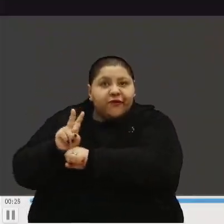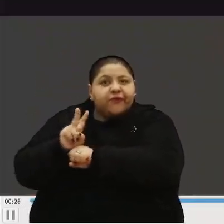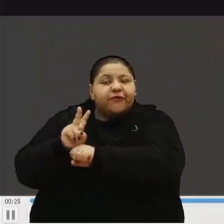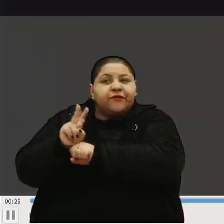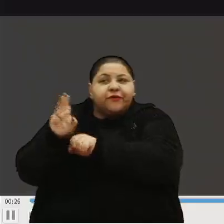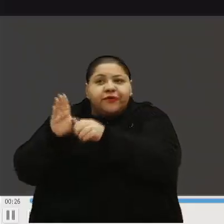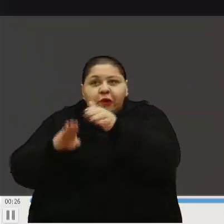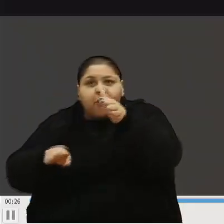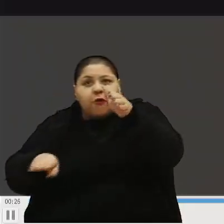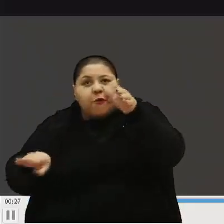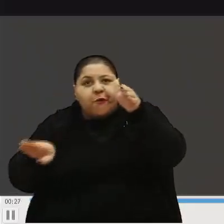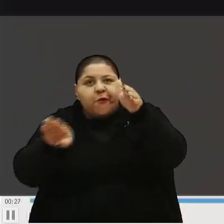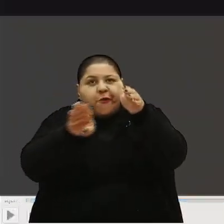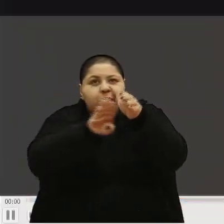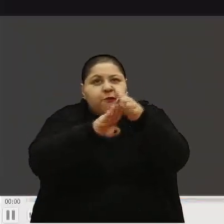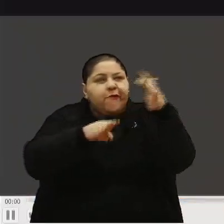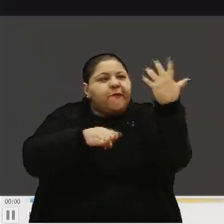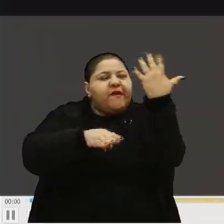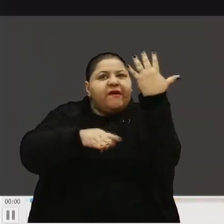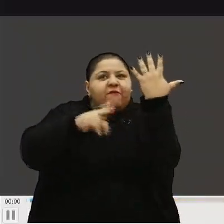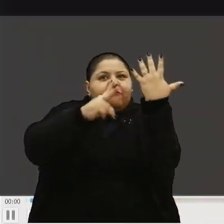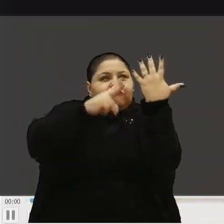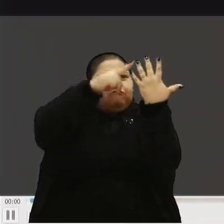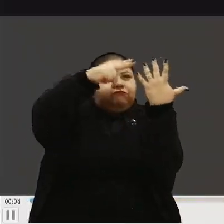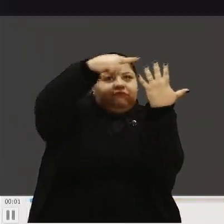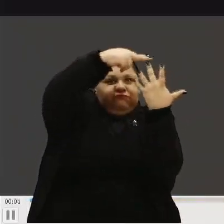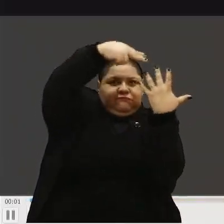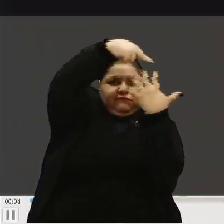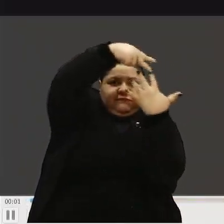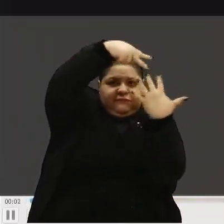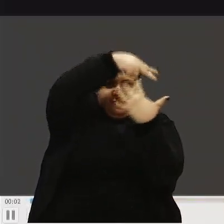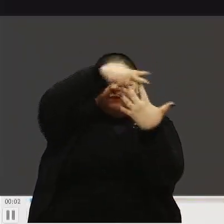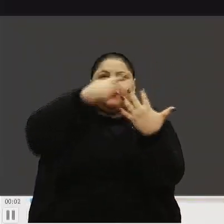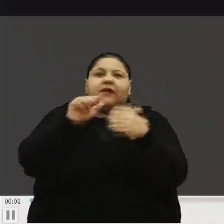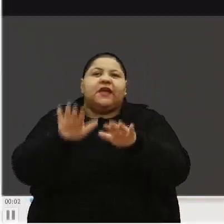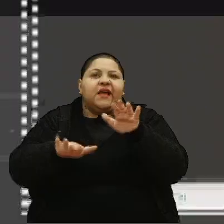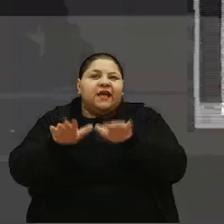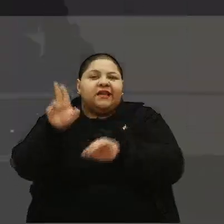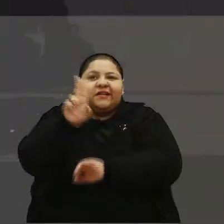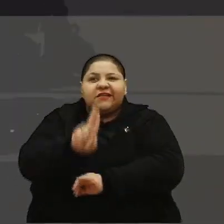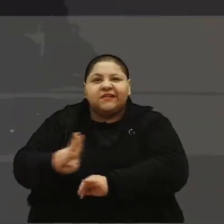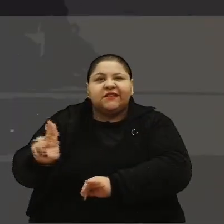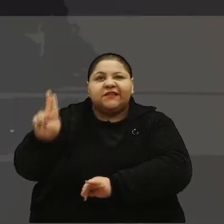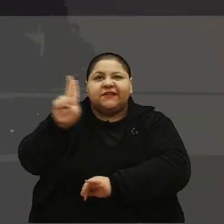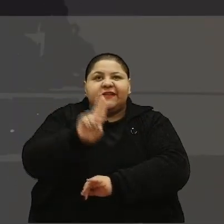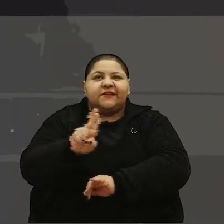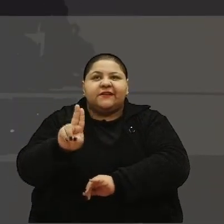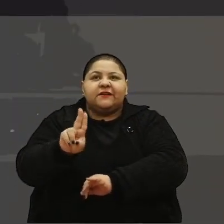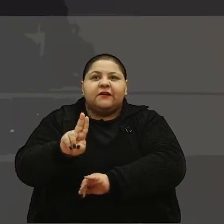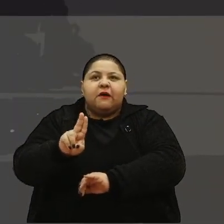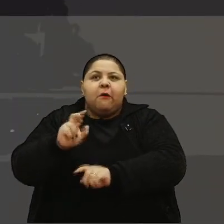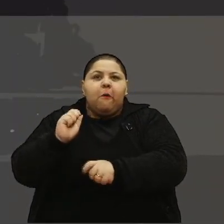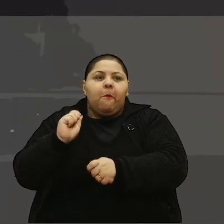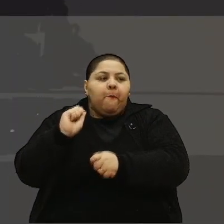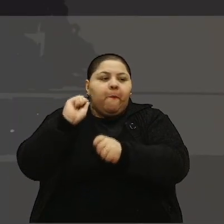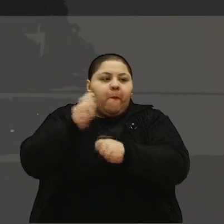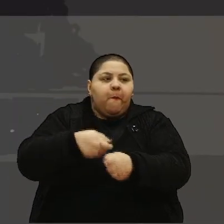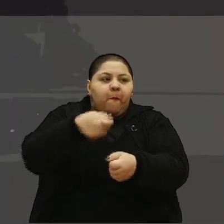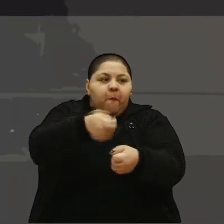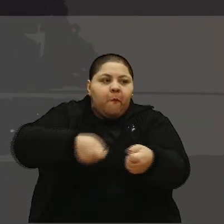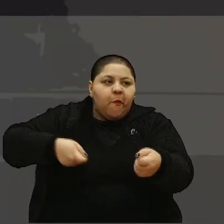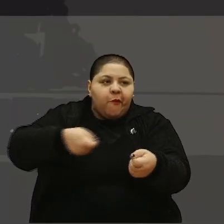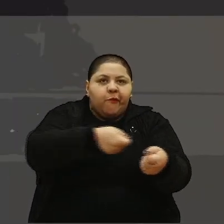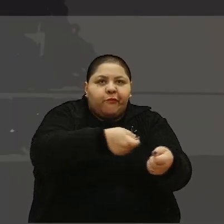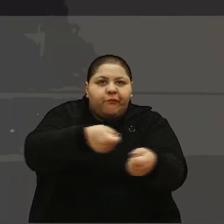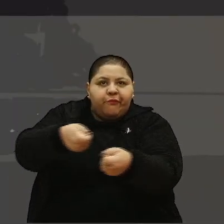chegar aonde tem os galhos ali, efetuar o corte, quando muitas vezes se utiliza a própria motosserra, né? E tem